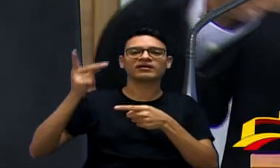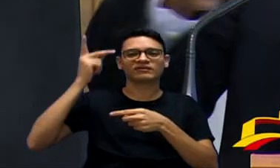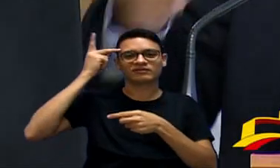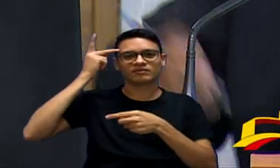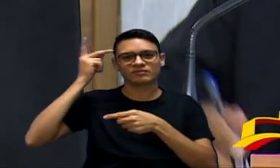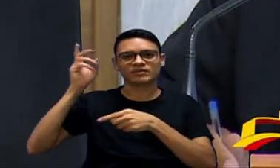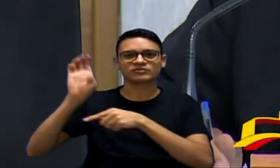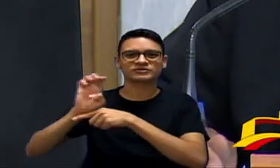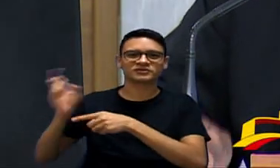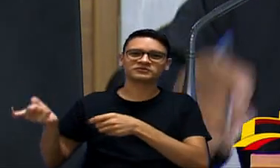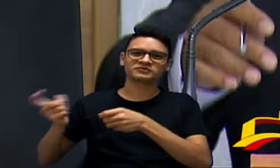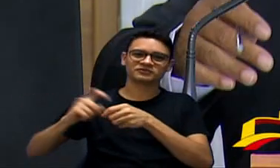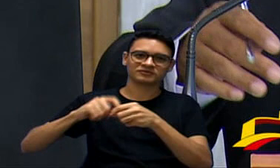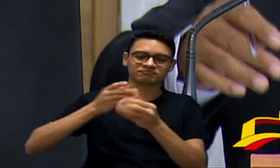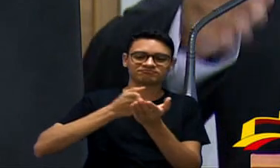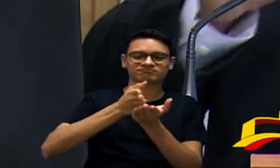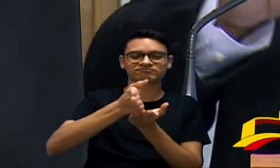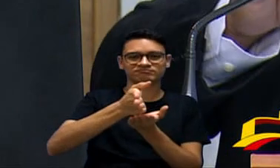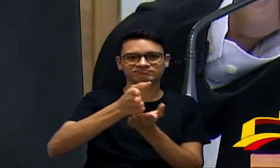Obrigado.